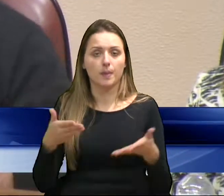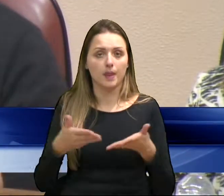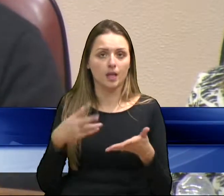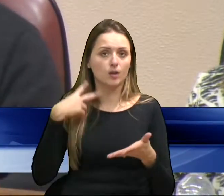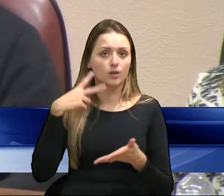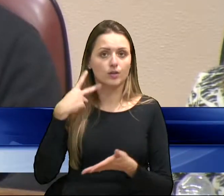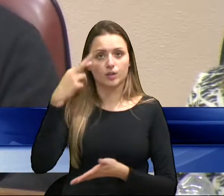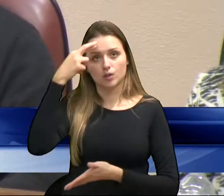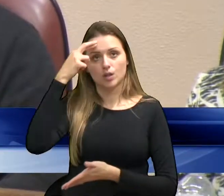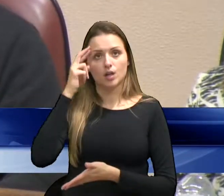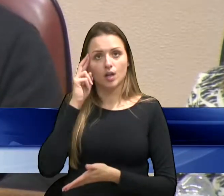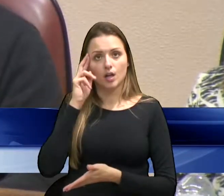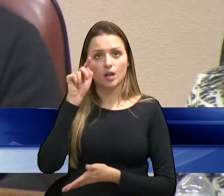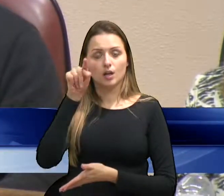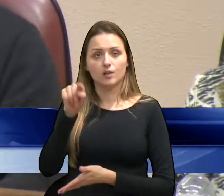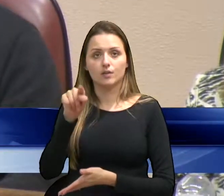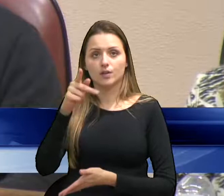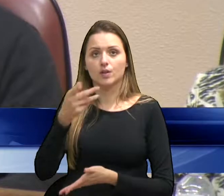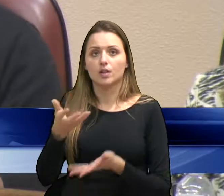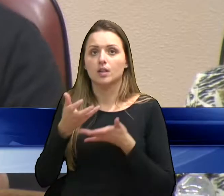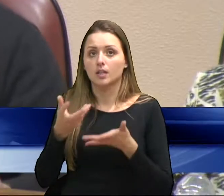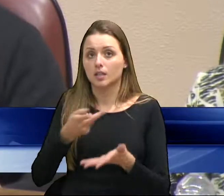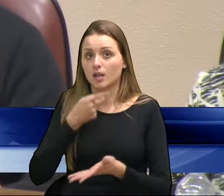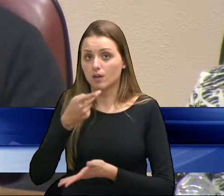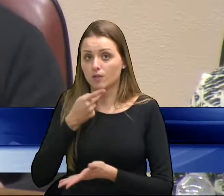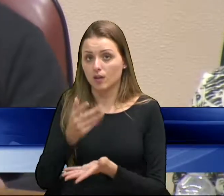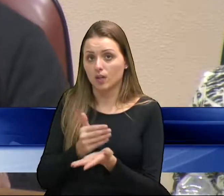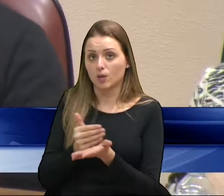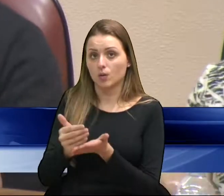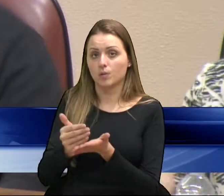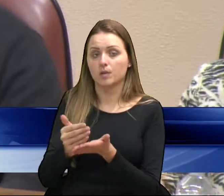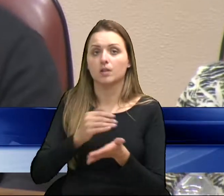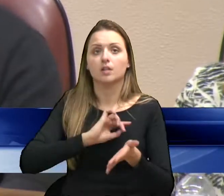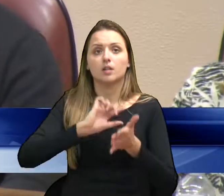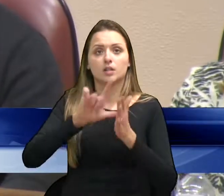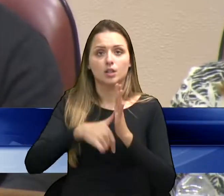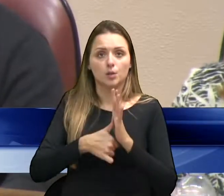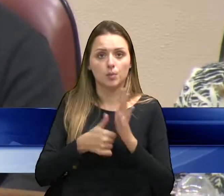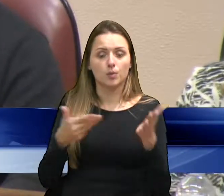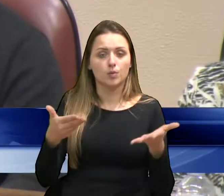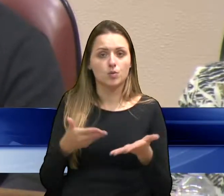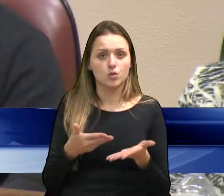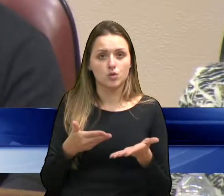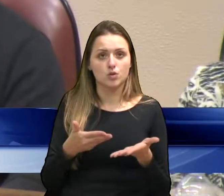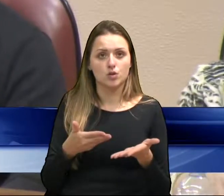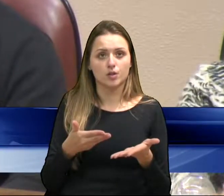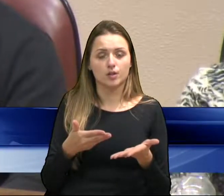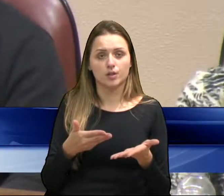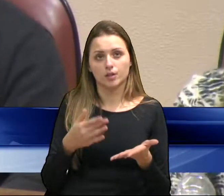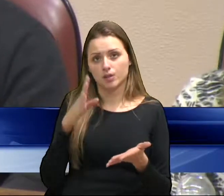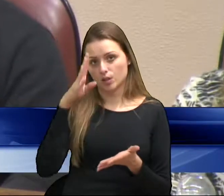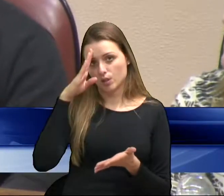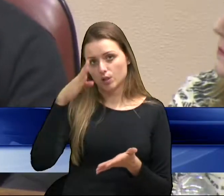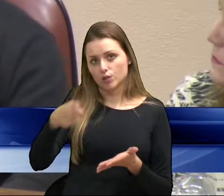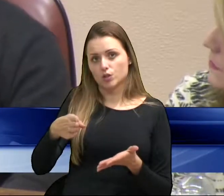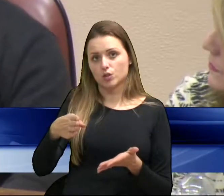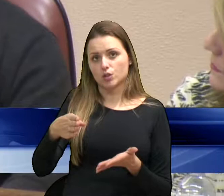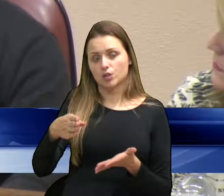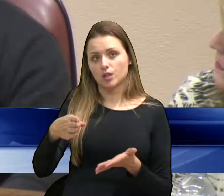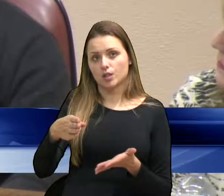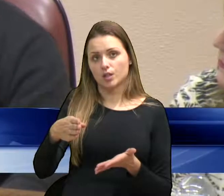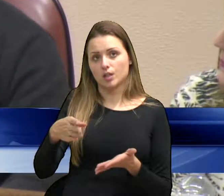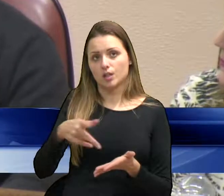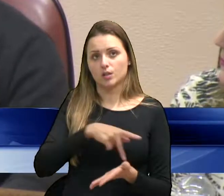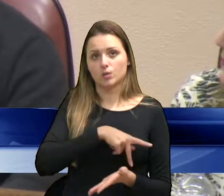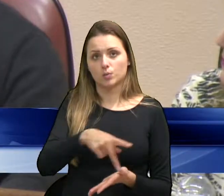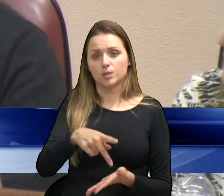Rafael Bueno, que quer fazer as considerações iniciais. E daí depois, já em seguida, eu vou passar a palavra ao companheiro da presidente